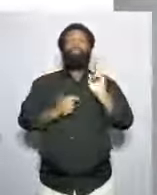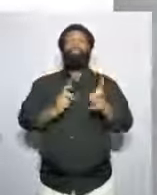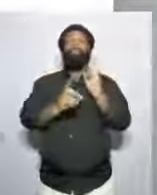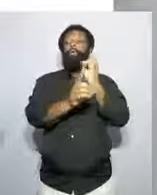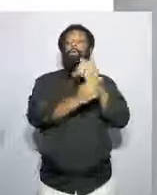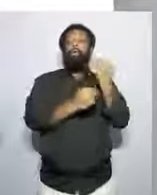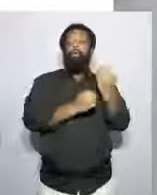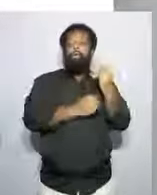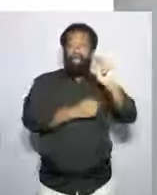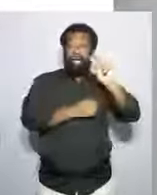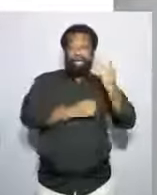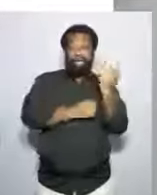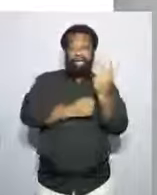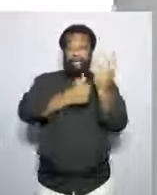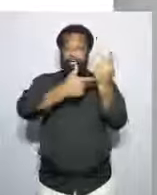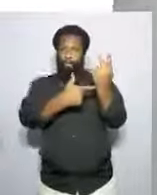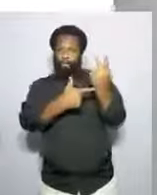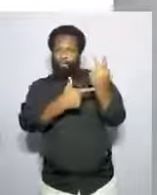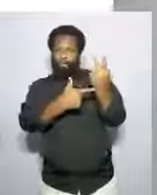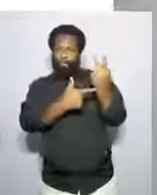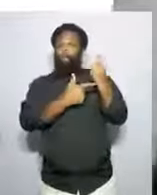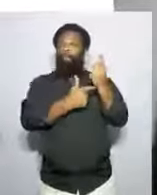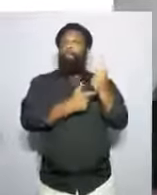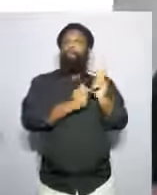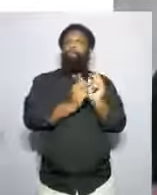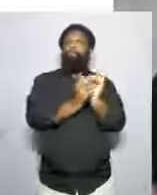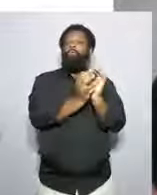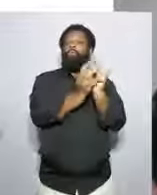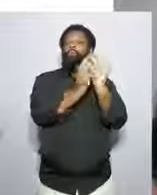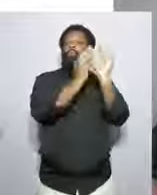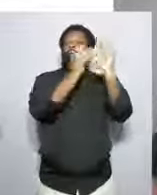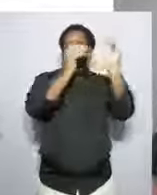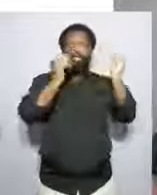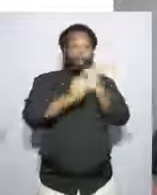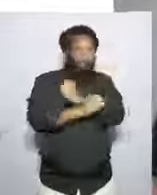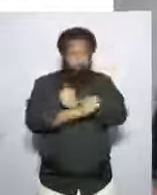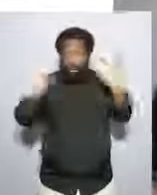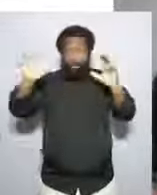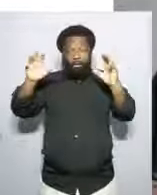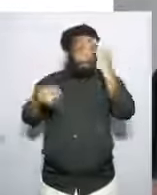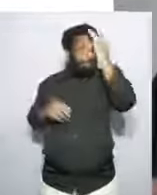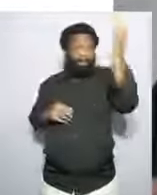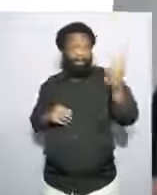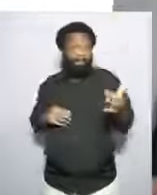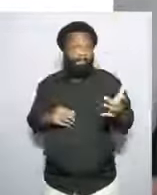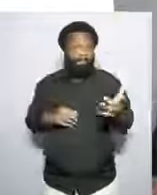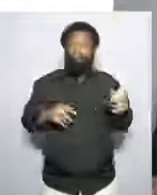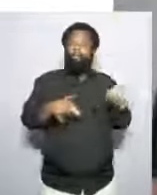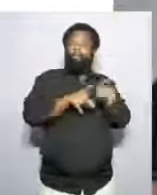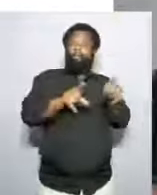de H2, que é um gás altamente explosivo. Tudo bem? Ele também tem uma característica